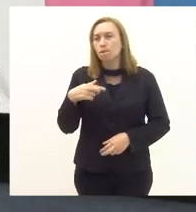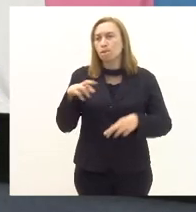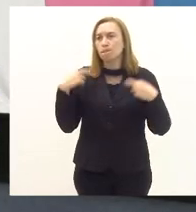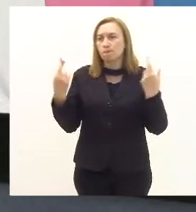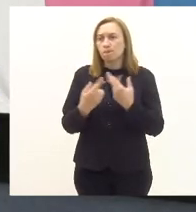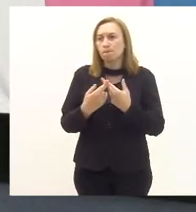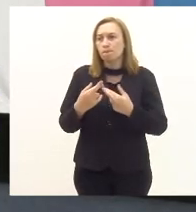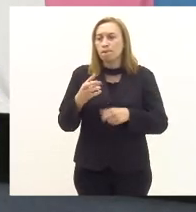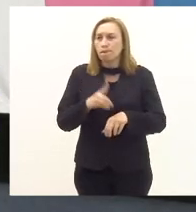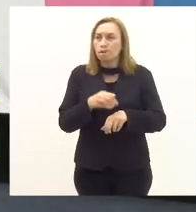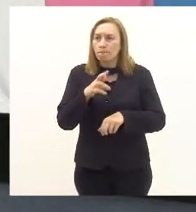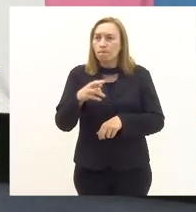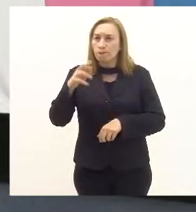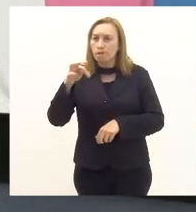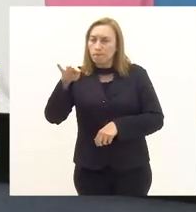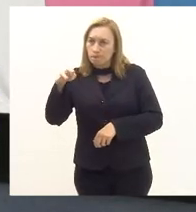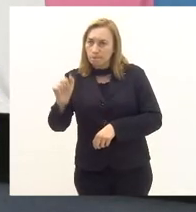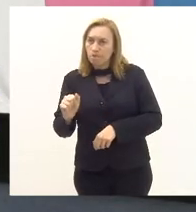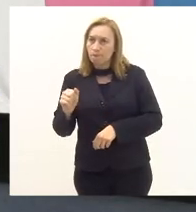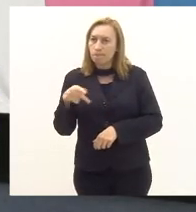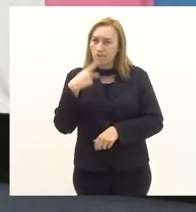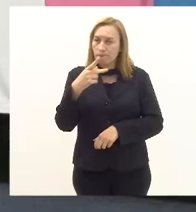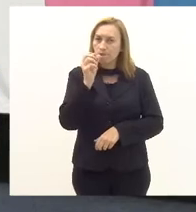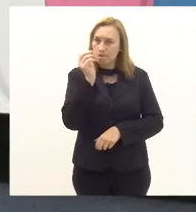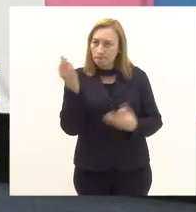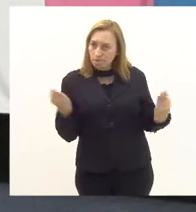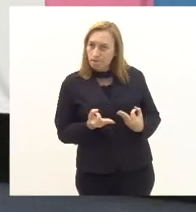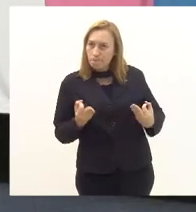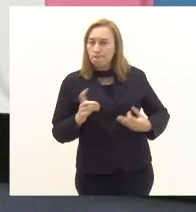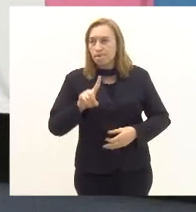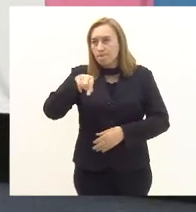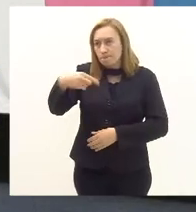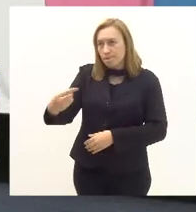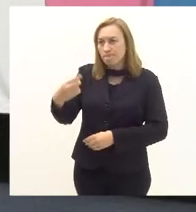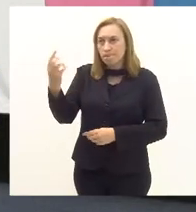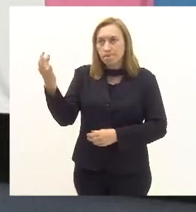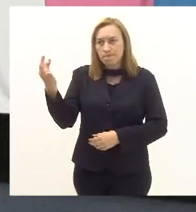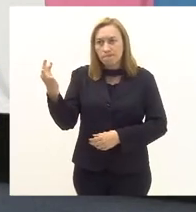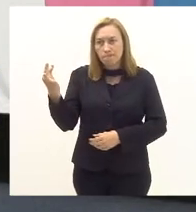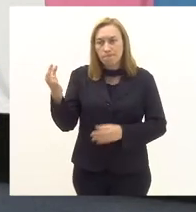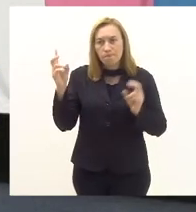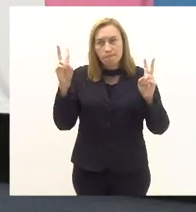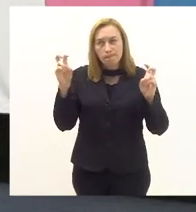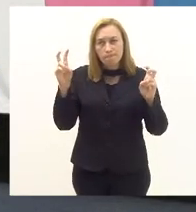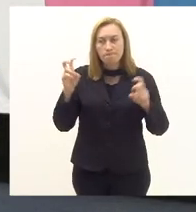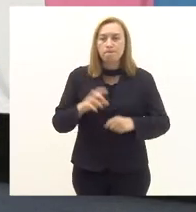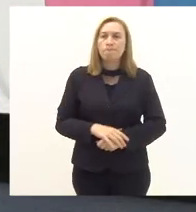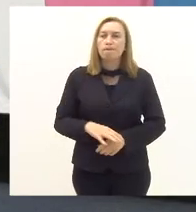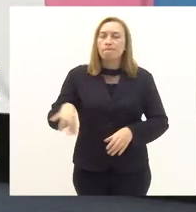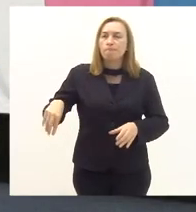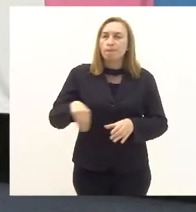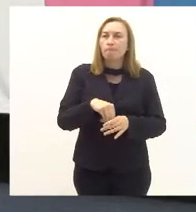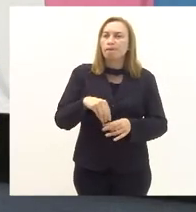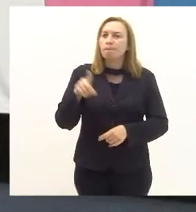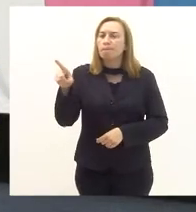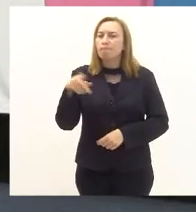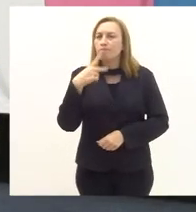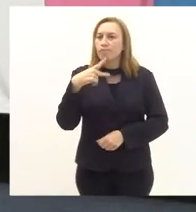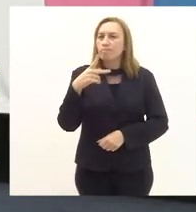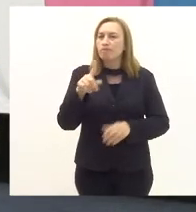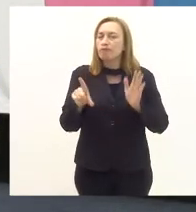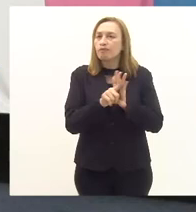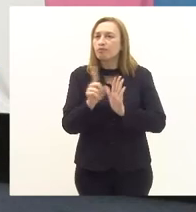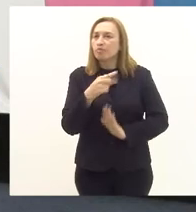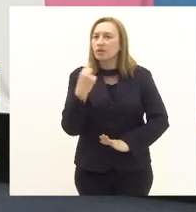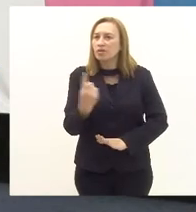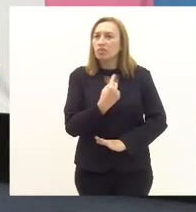doutora Marcela e te trago uma resposta. Tá bom, perfeito. A outra questão é ligada ao que eu falei da lei nossa